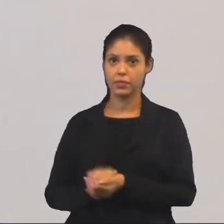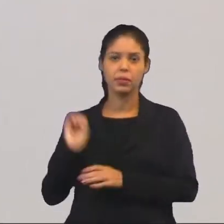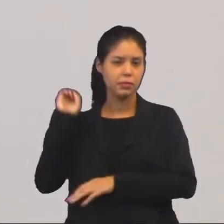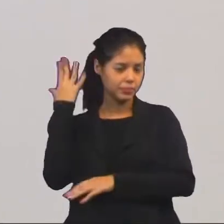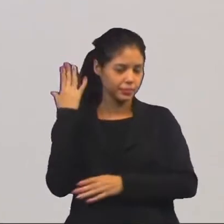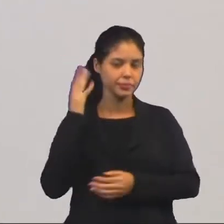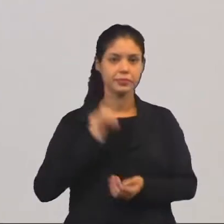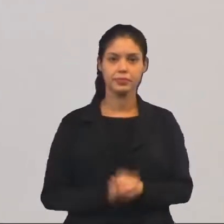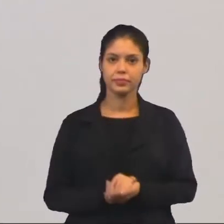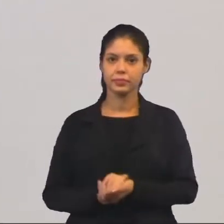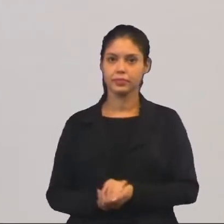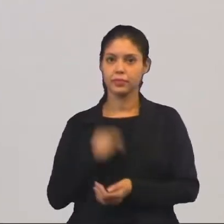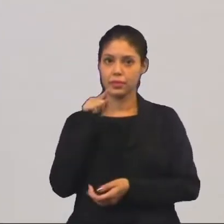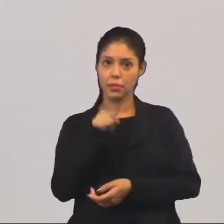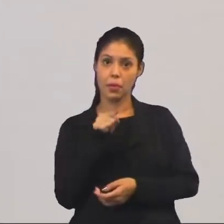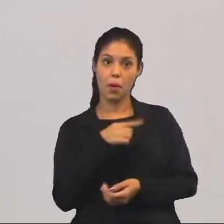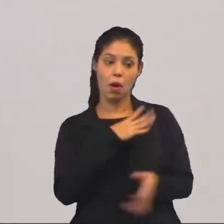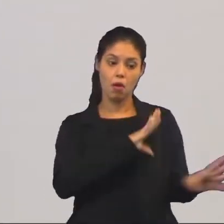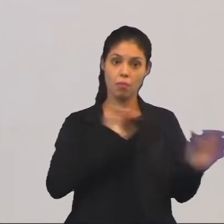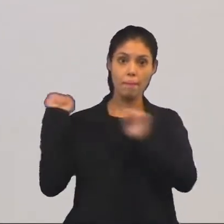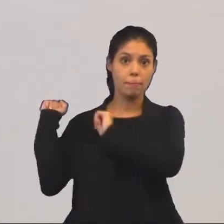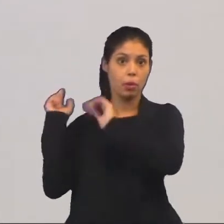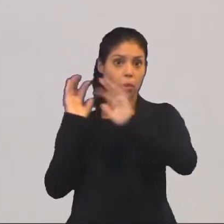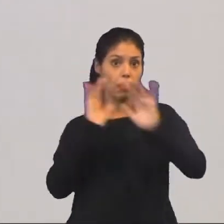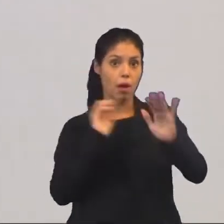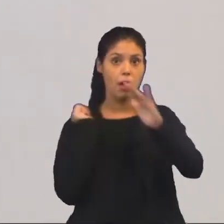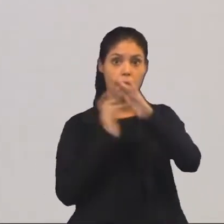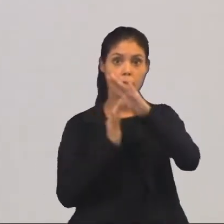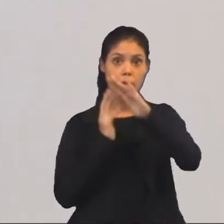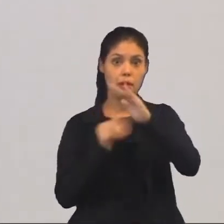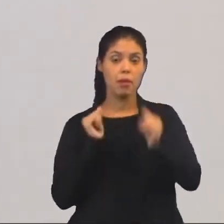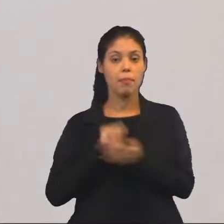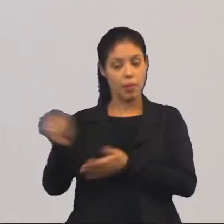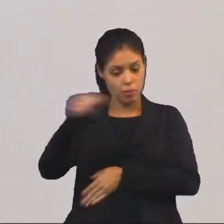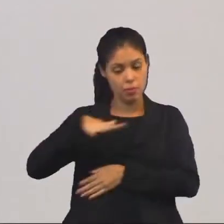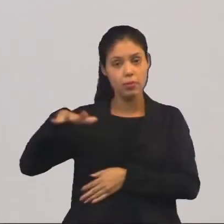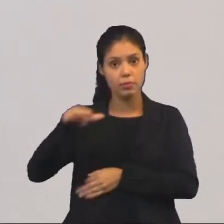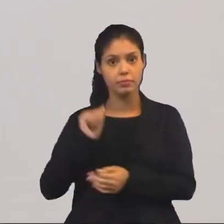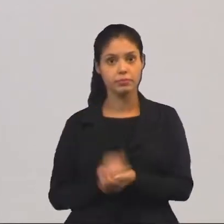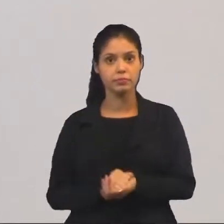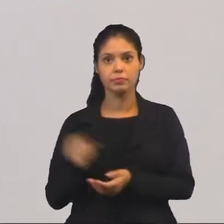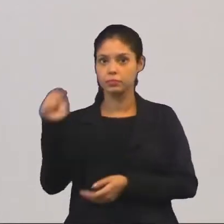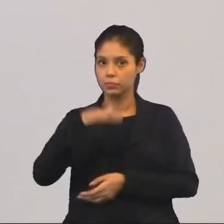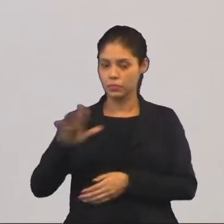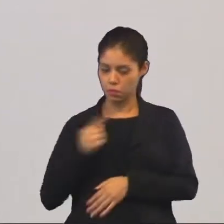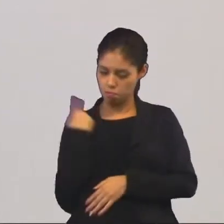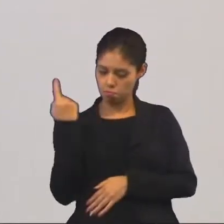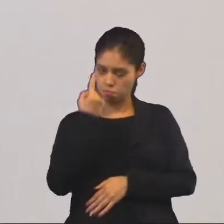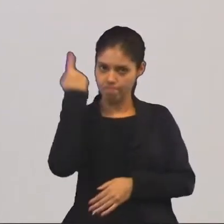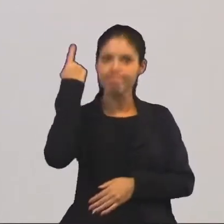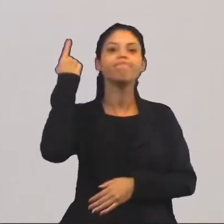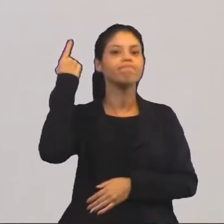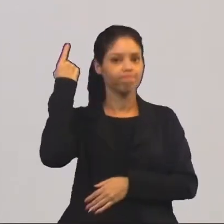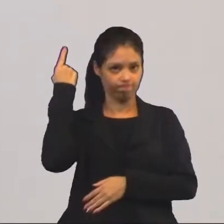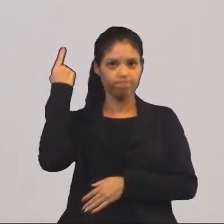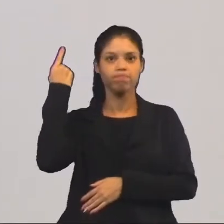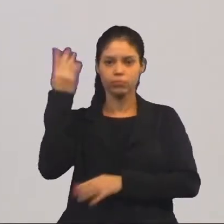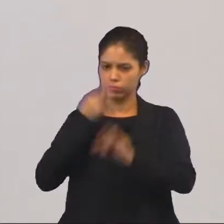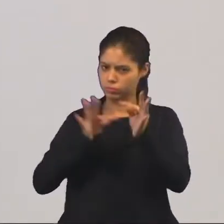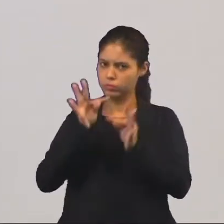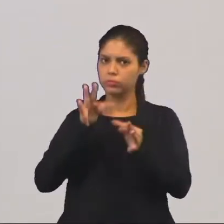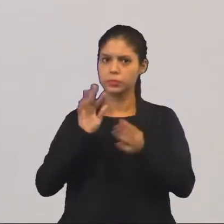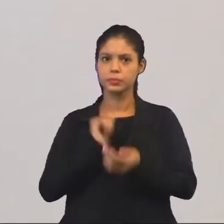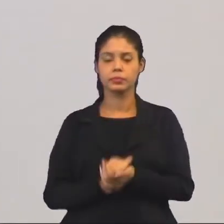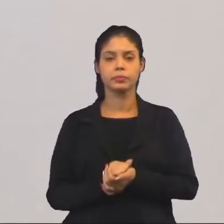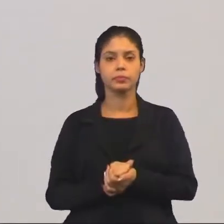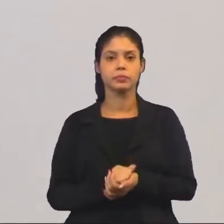na cidade estão migrando para o campo, para essa nova realidade de um campo altamente modernizado,